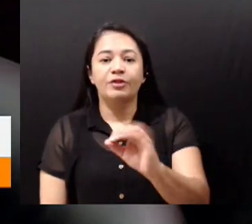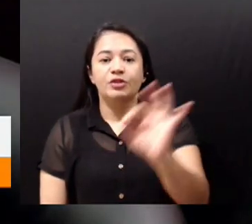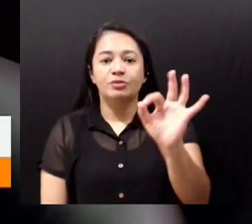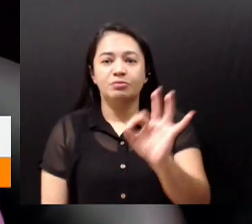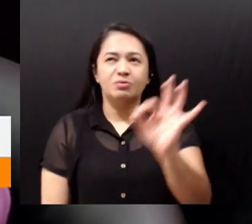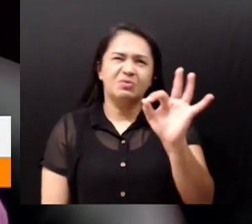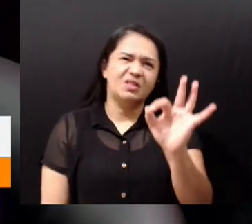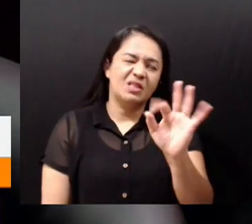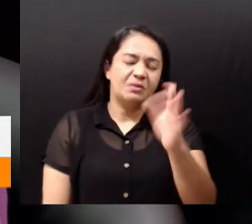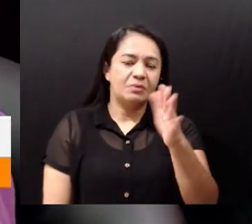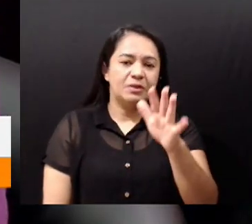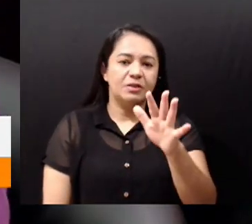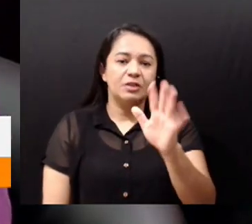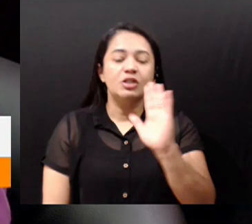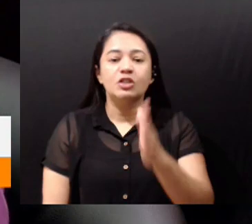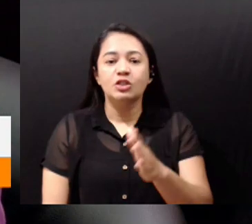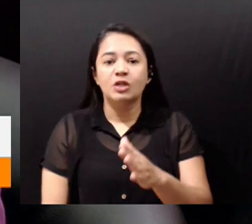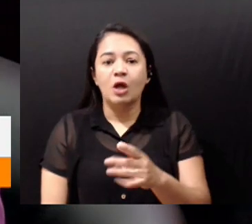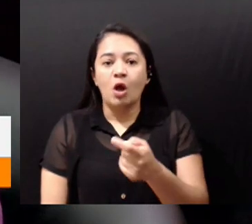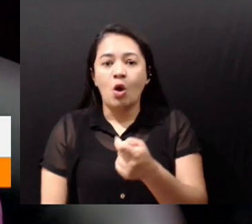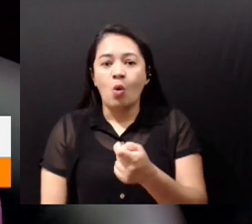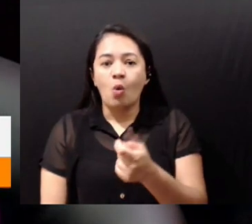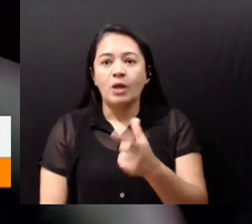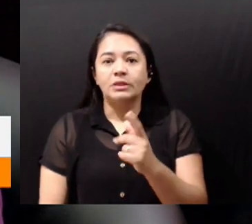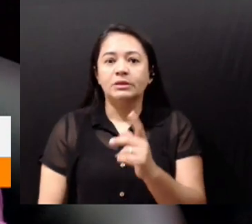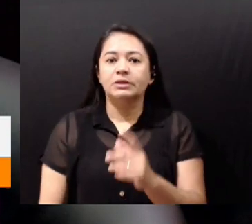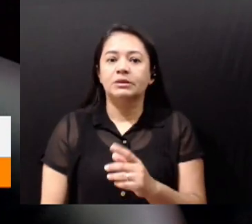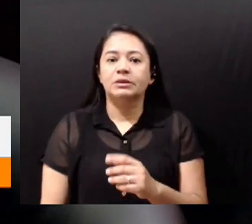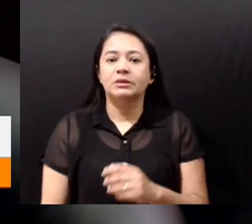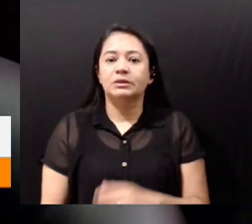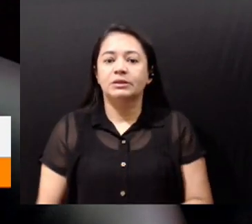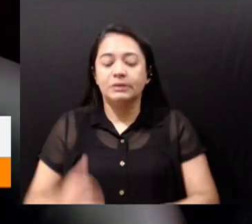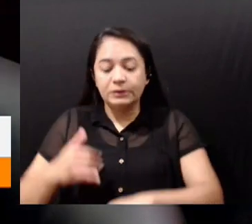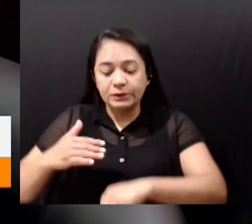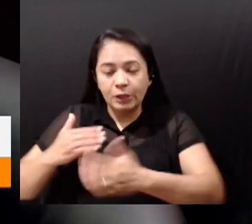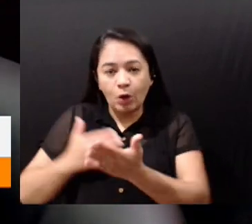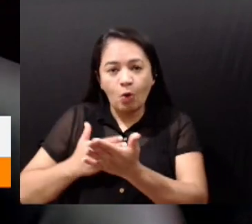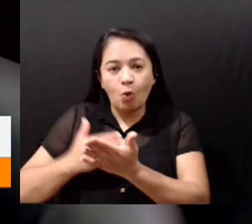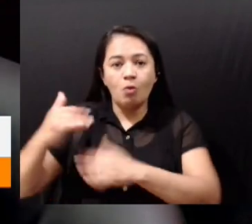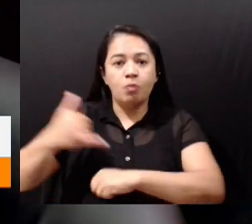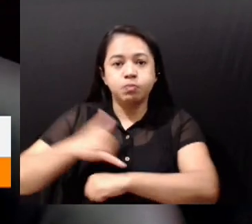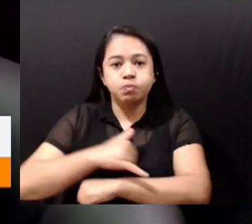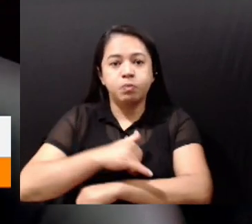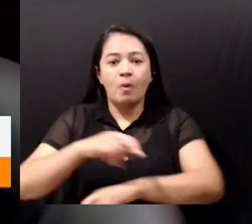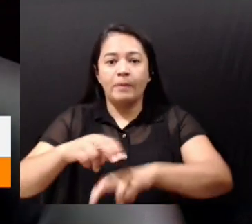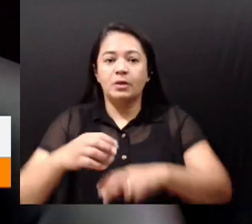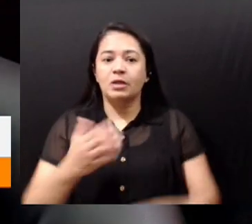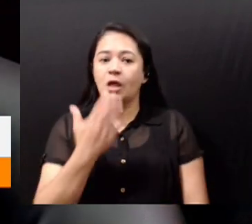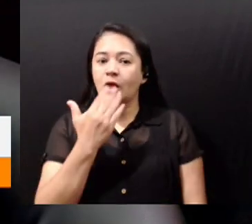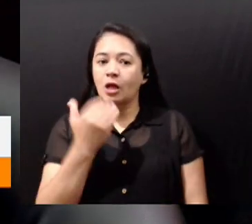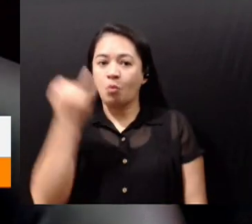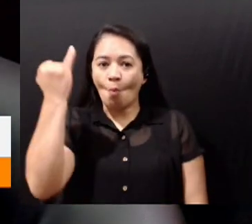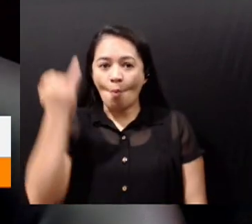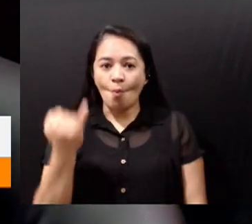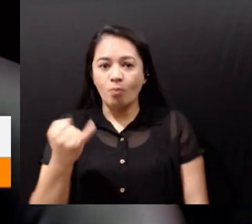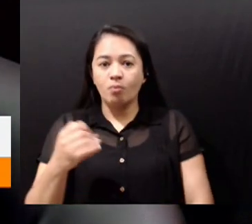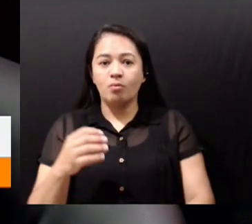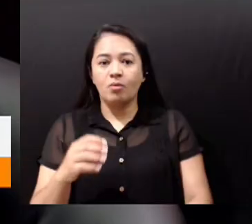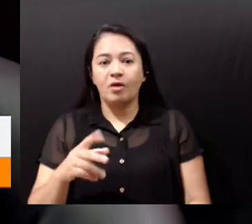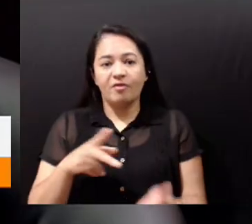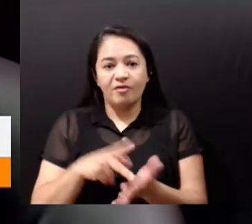25% já tem um grau de obesidade. Então, essas dietas milagrosas, realmente, elas causam